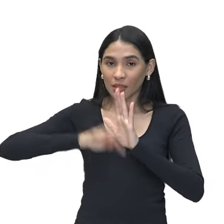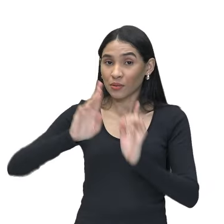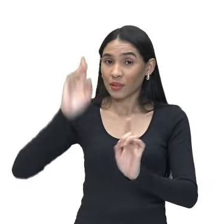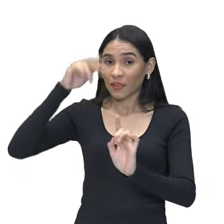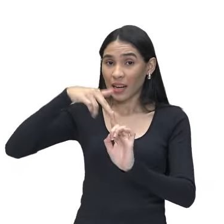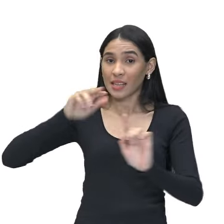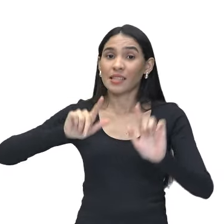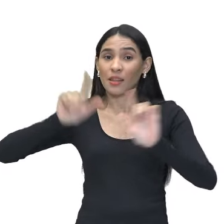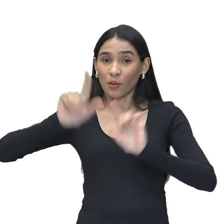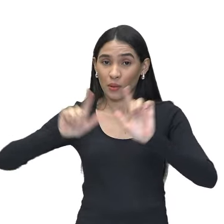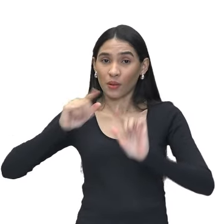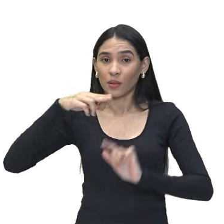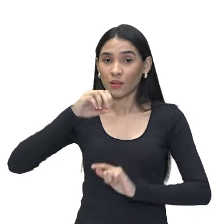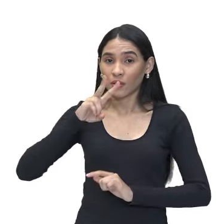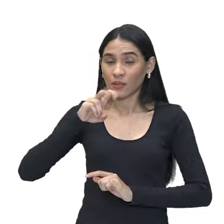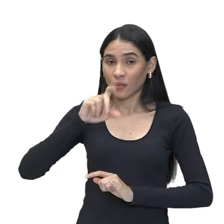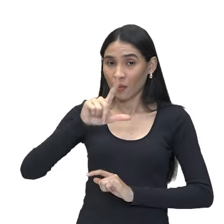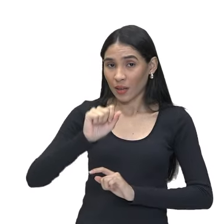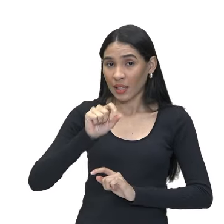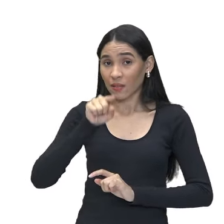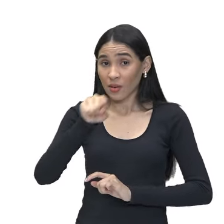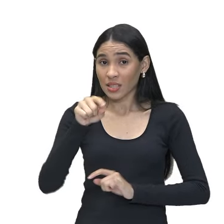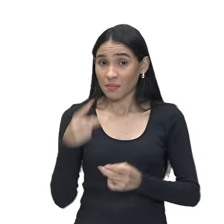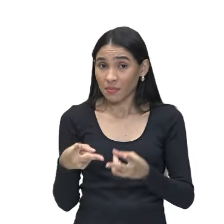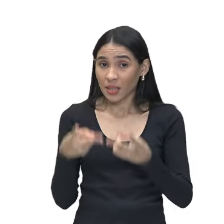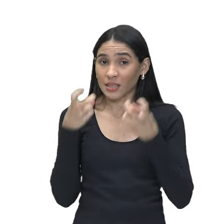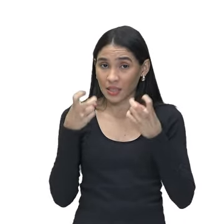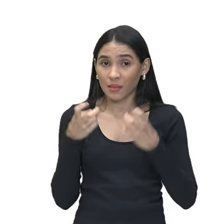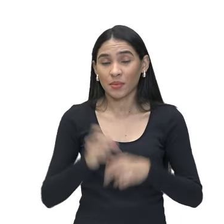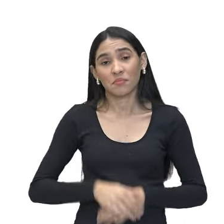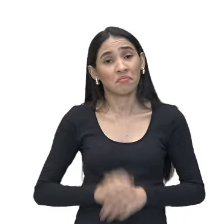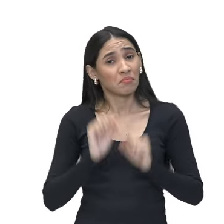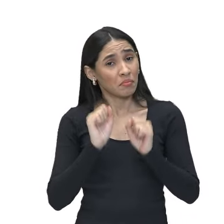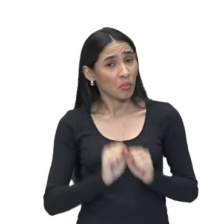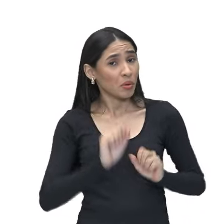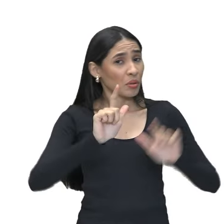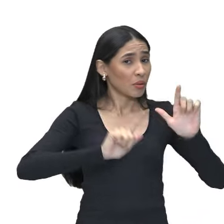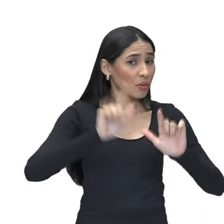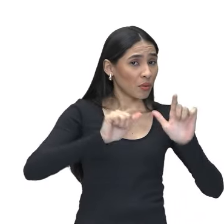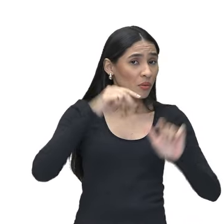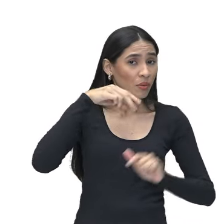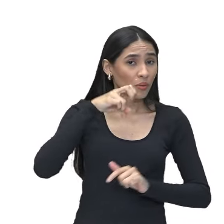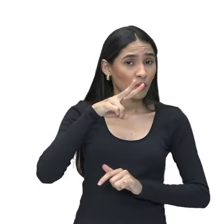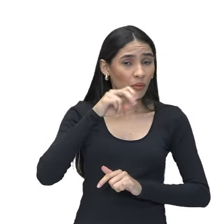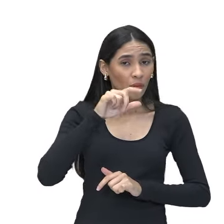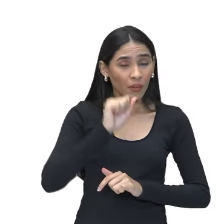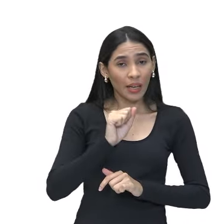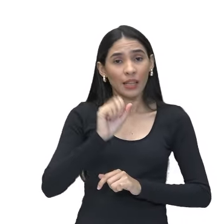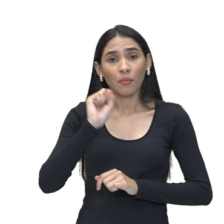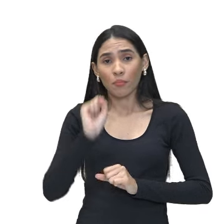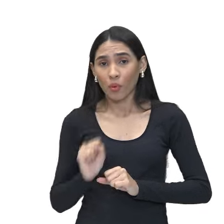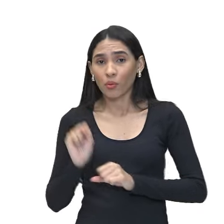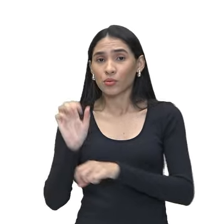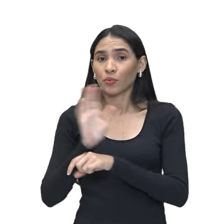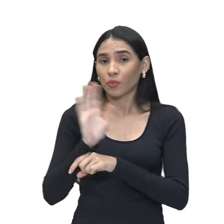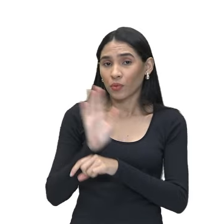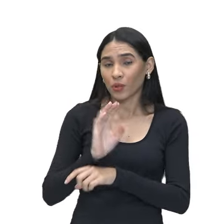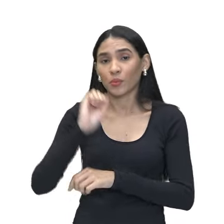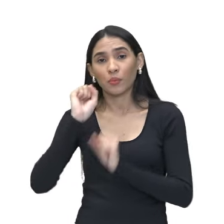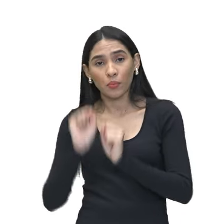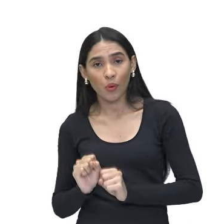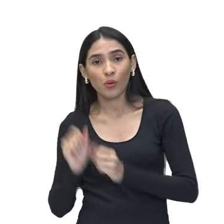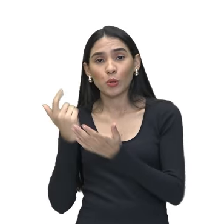referência. Tá? E aí já pode perceber que pode ser uma novela, pode ser um filme, pode ser um livro, pode ser um